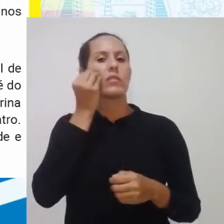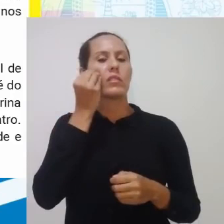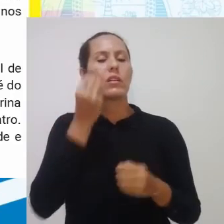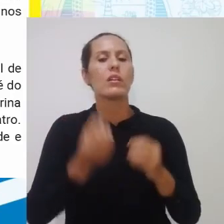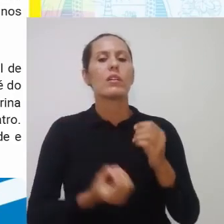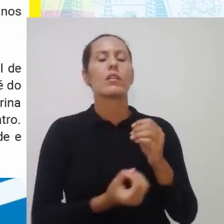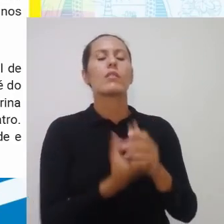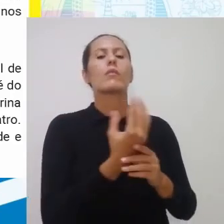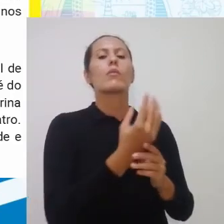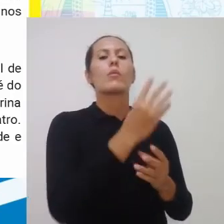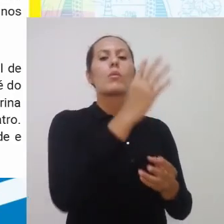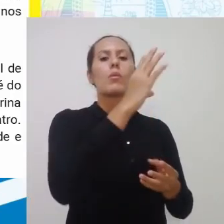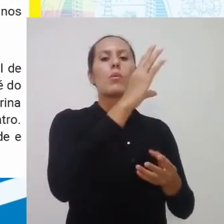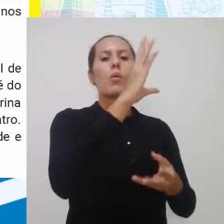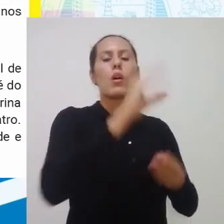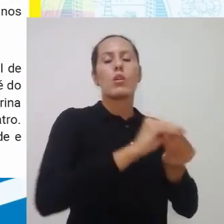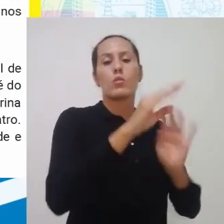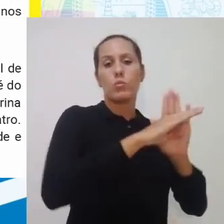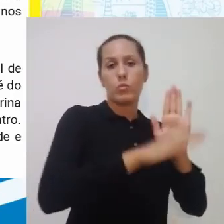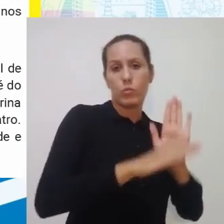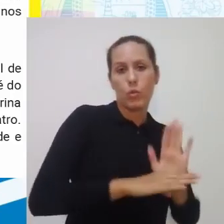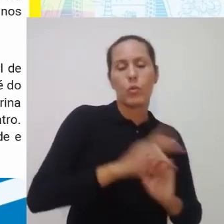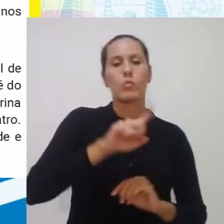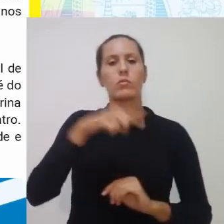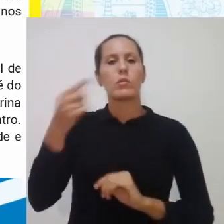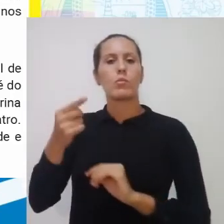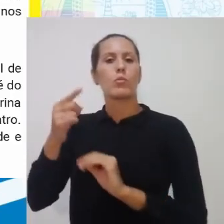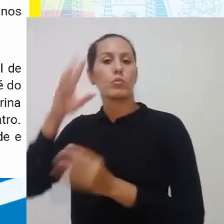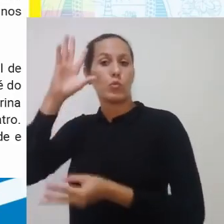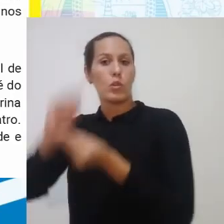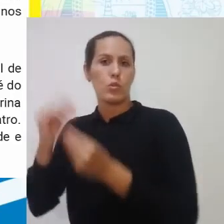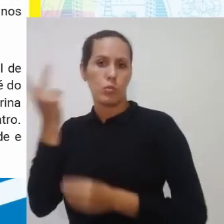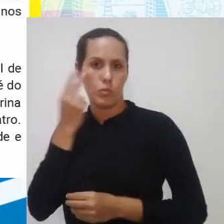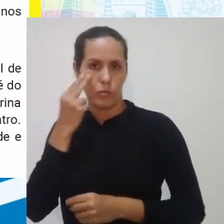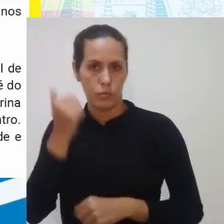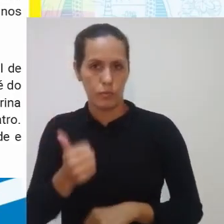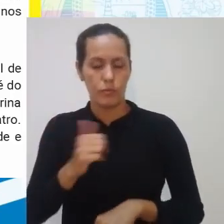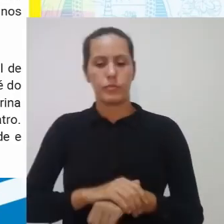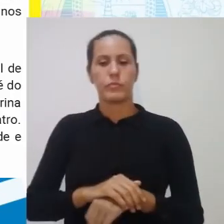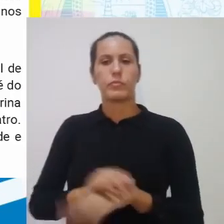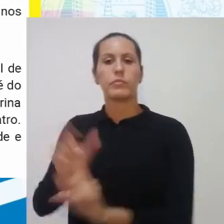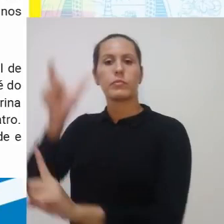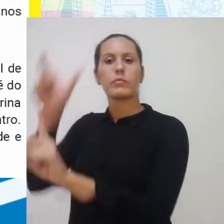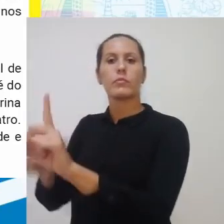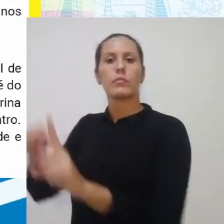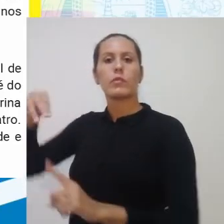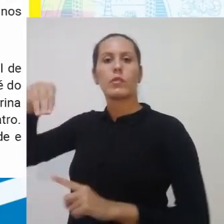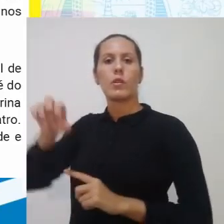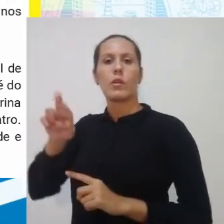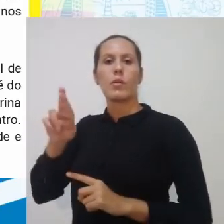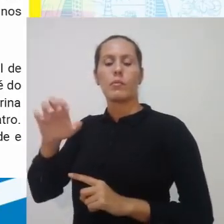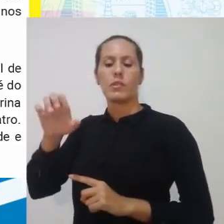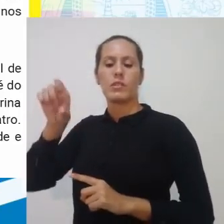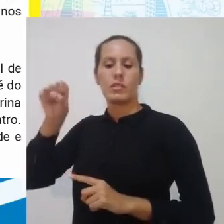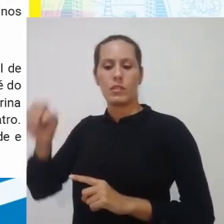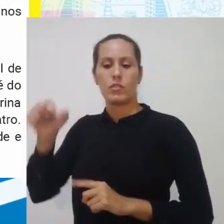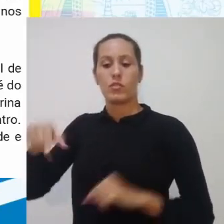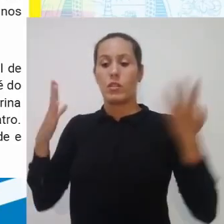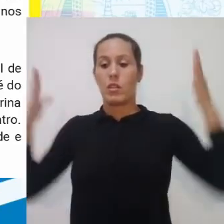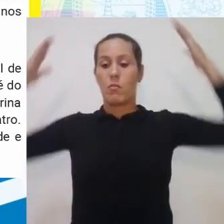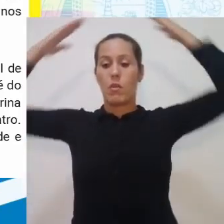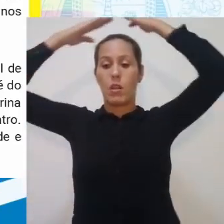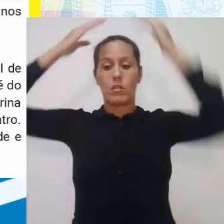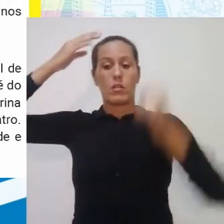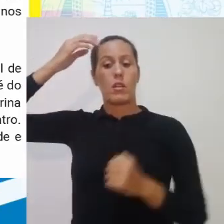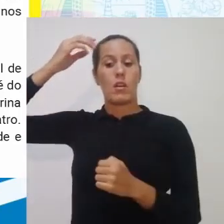tentar fazer um resumão de tópicos e depois a gente vai sim tentar escrever o resumo juntos. Vamos lá. Vai aparecer para vocês agora